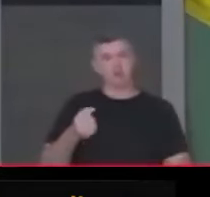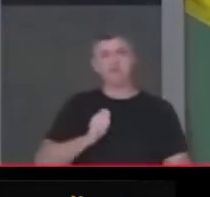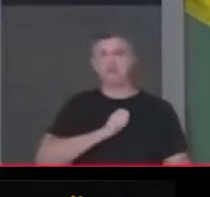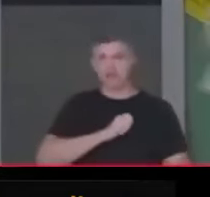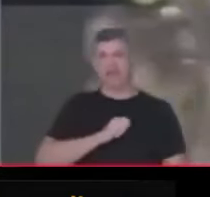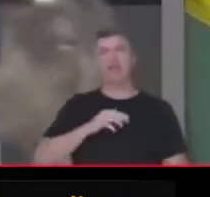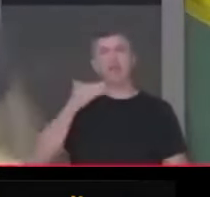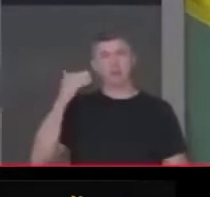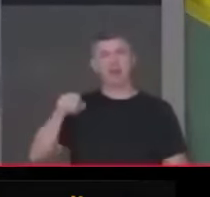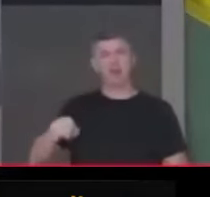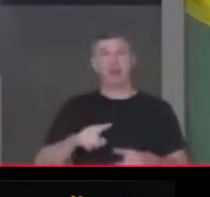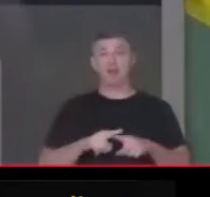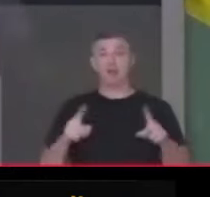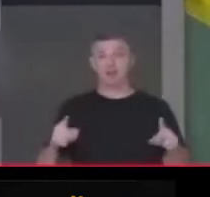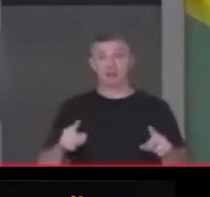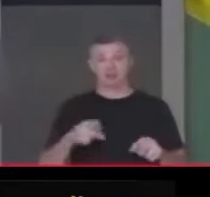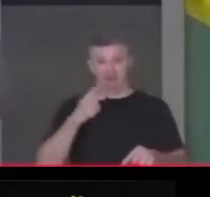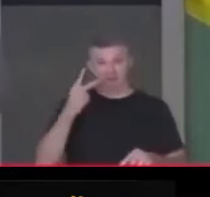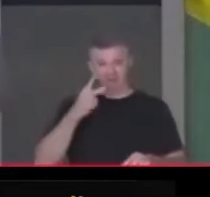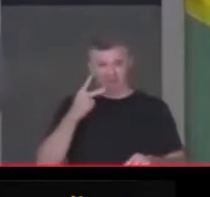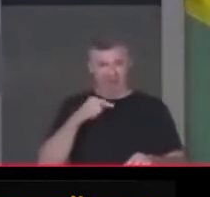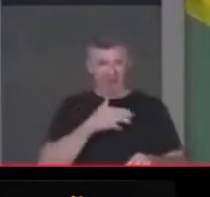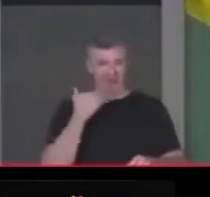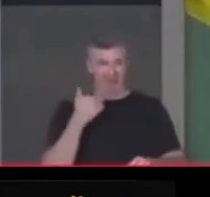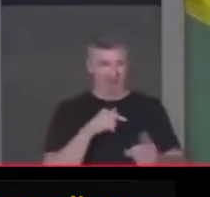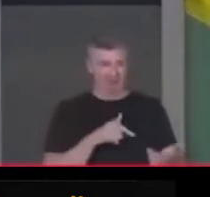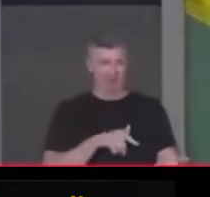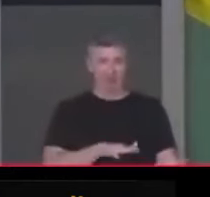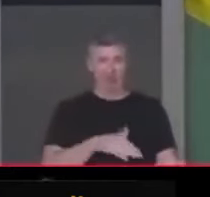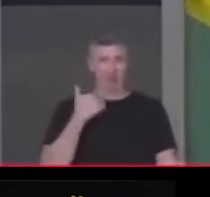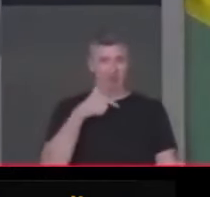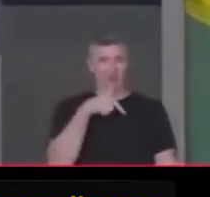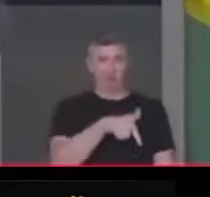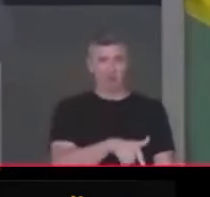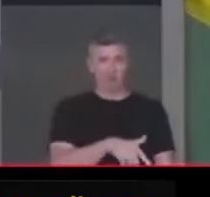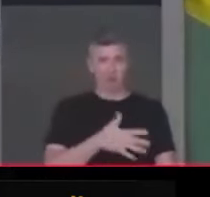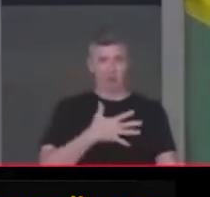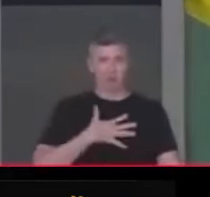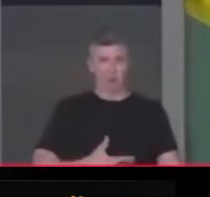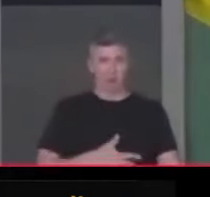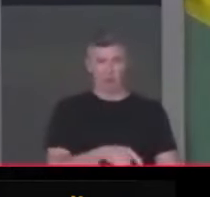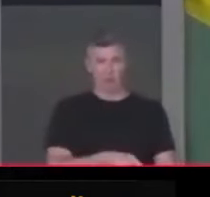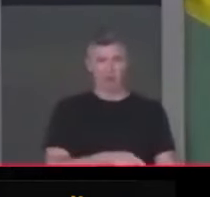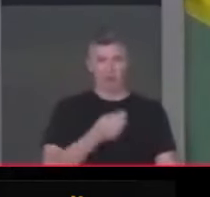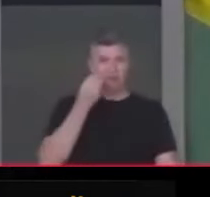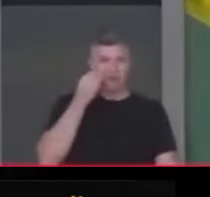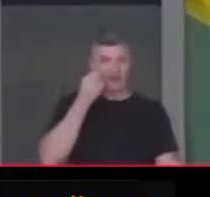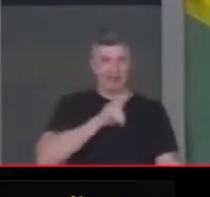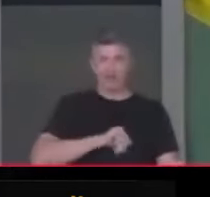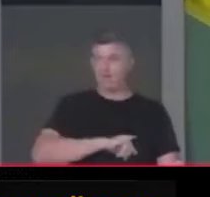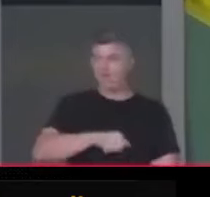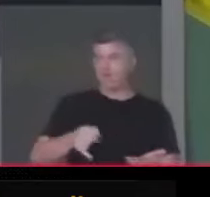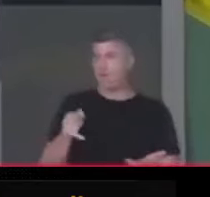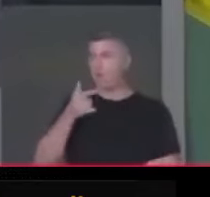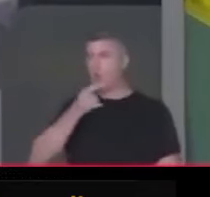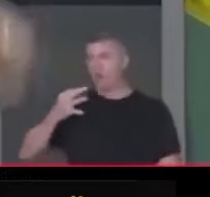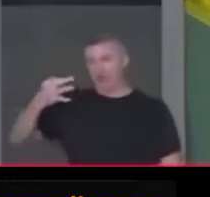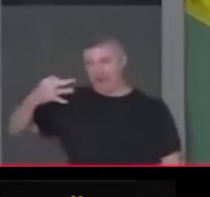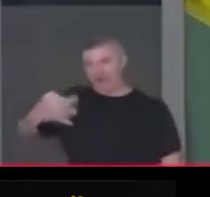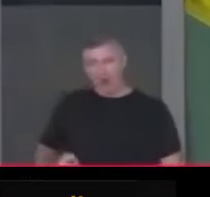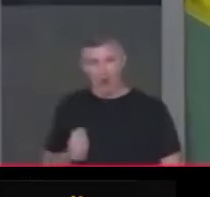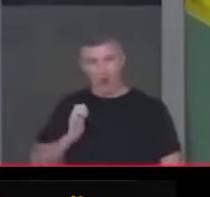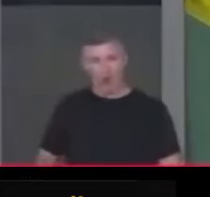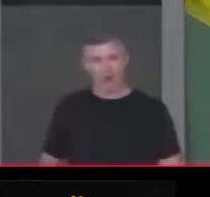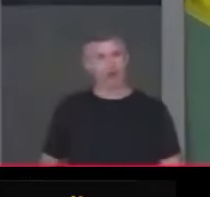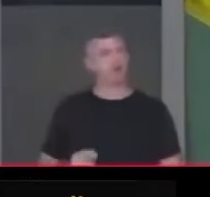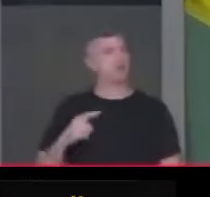covarde. Agora, usar o defunto de Marielle para tentar perseguir um homem honesto, isso